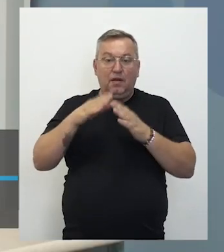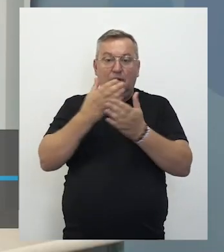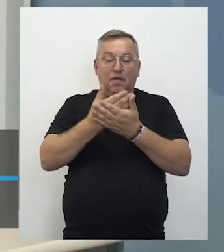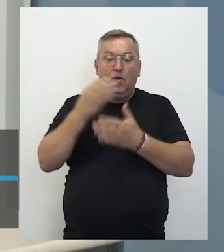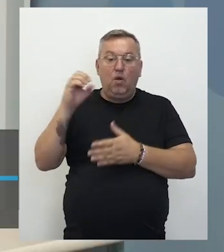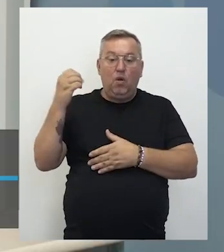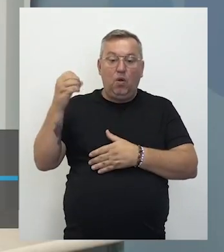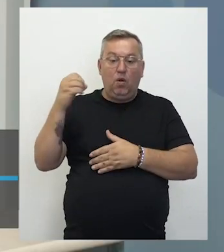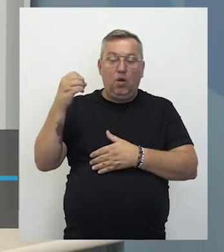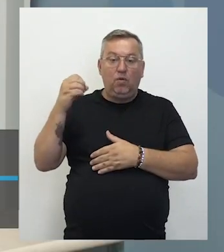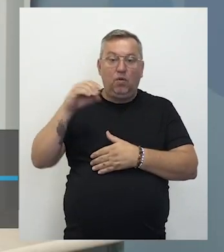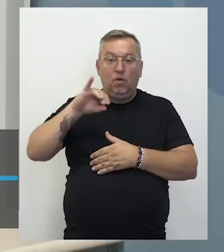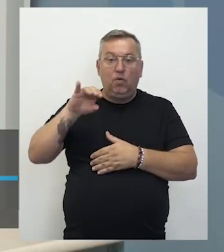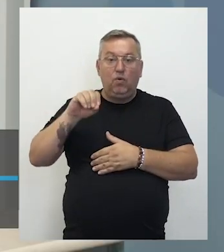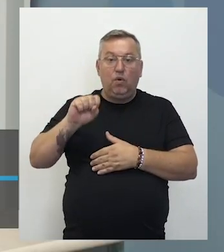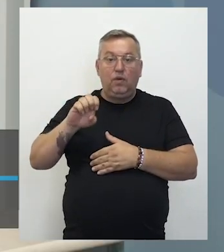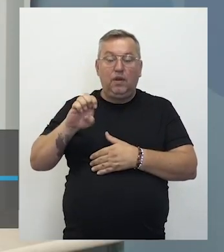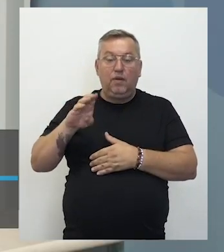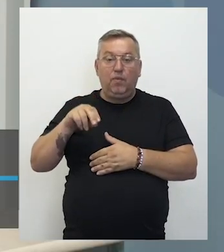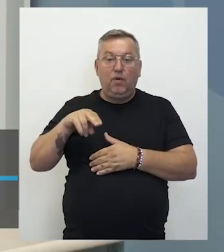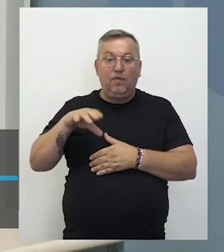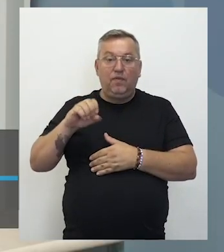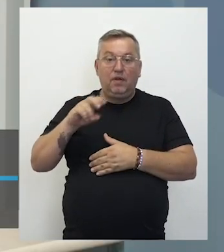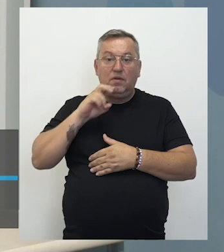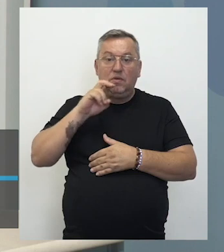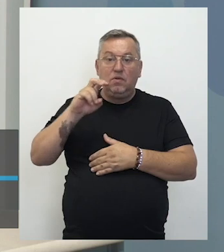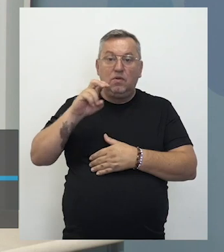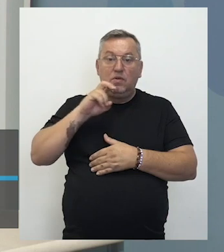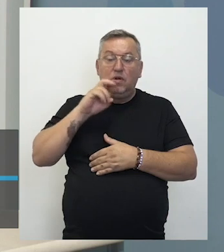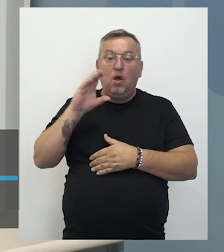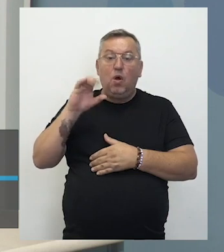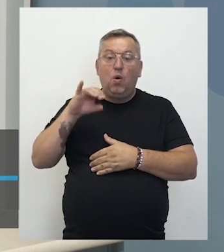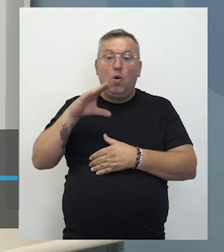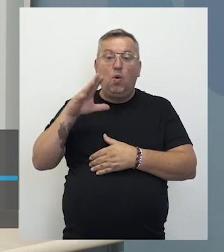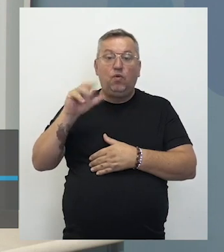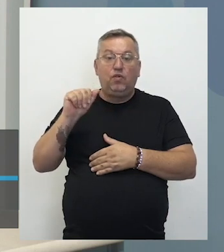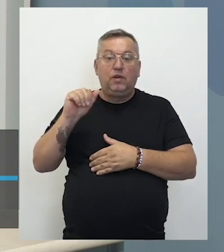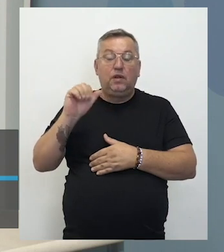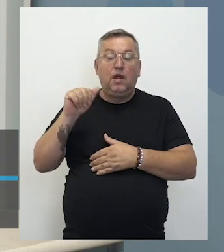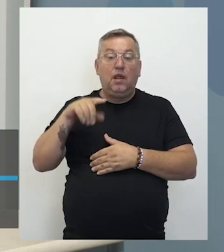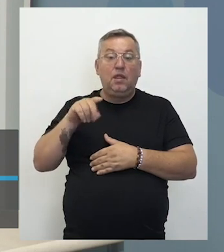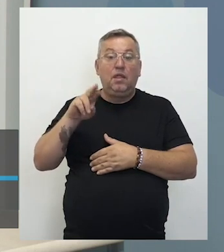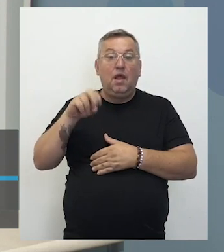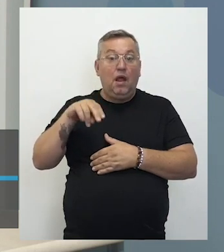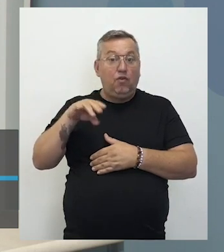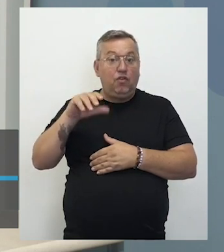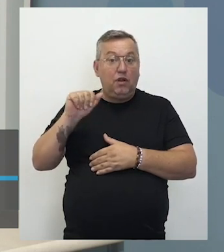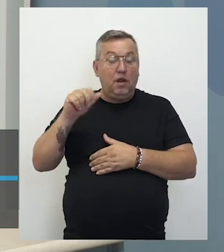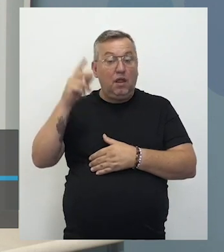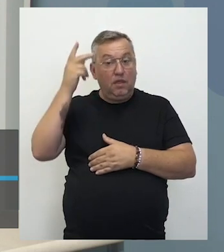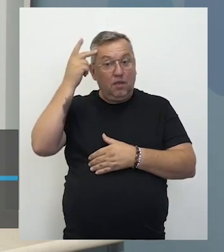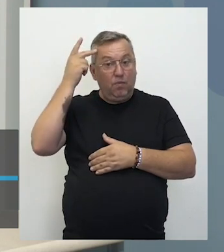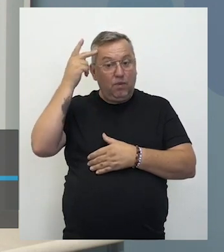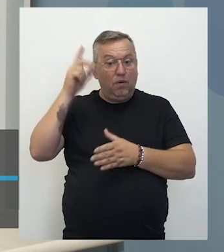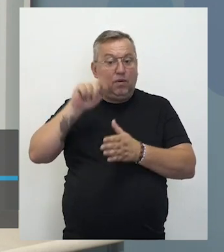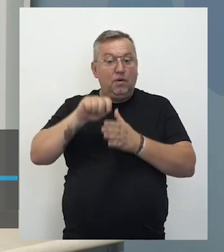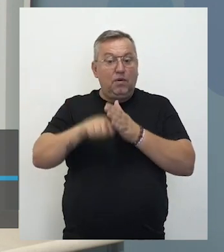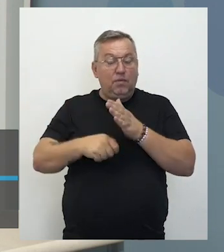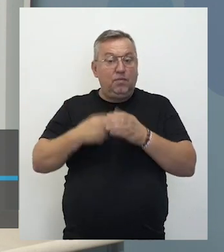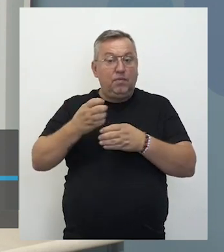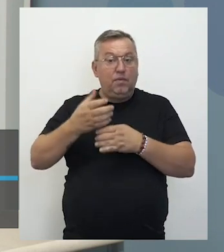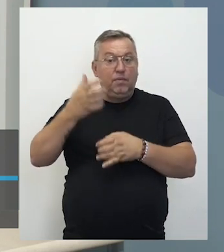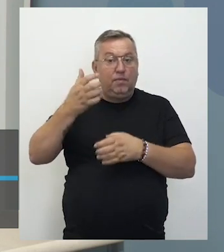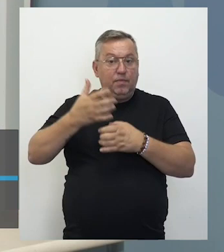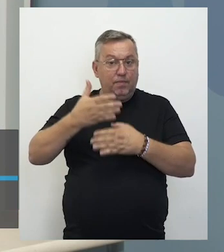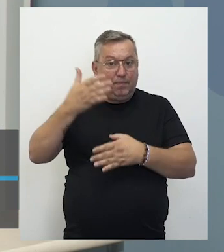Osasco, José Bonifácio, Sorocaba, Conchas, Andradina, São Paulo, que já registram presença aqui no nosso chat